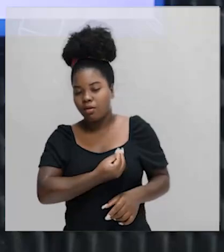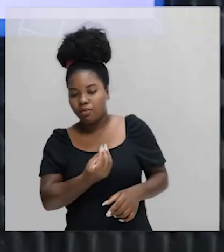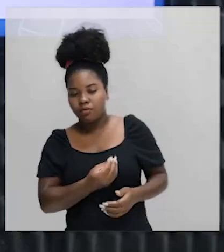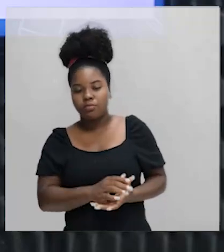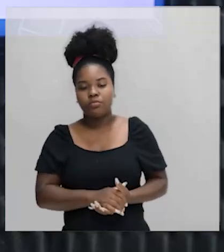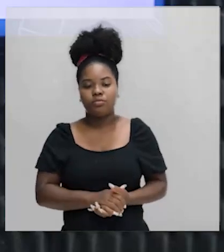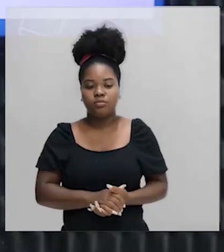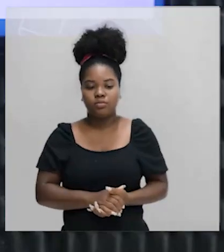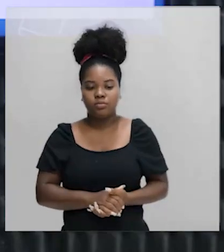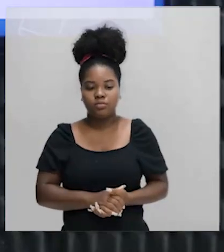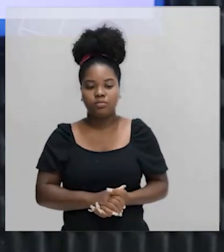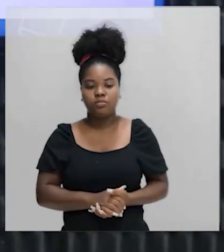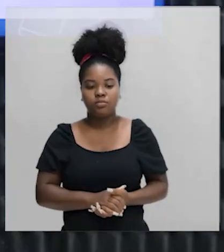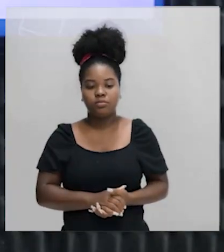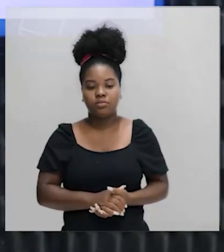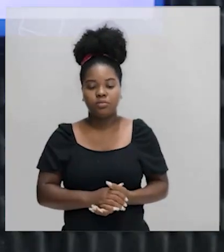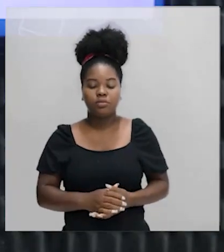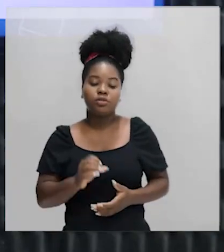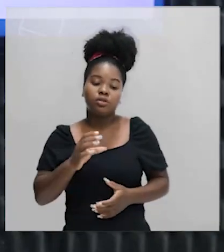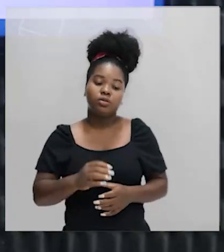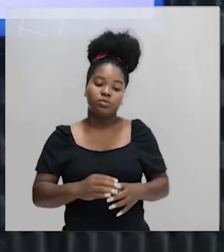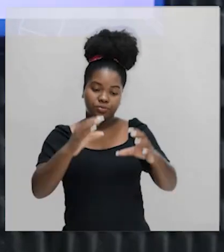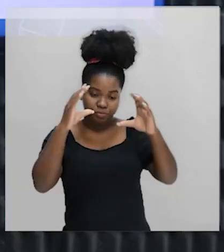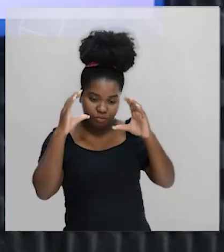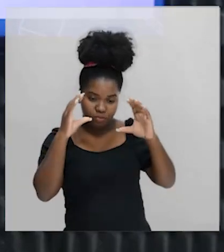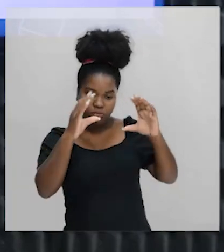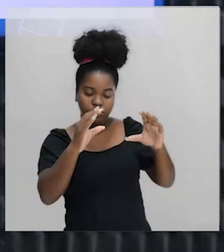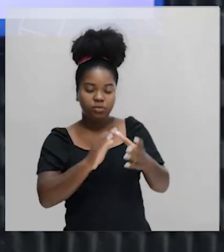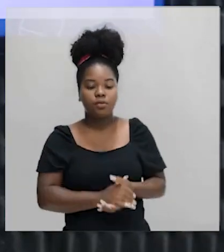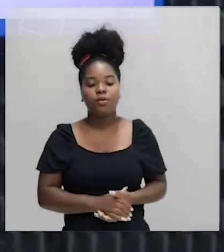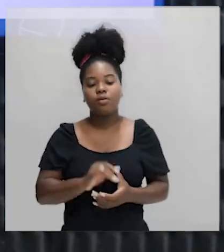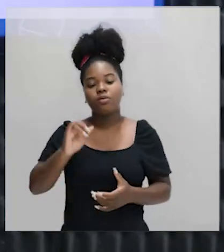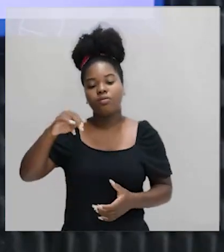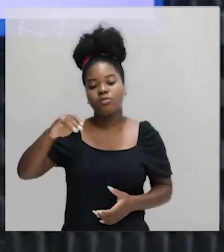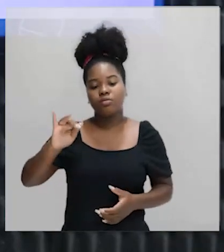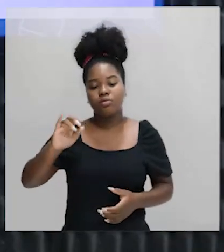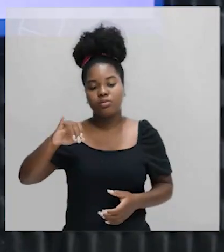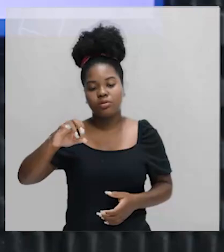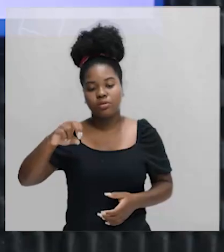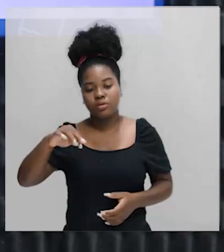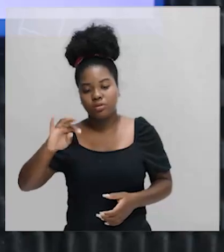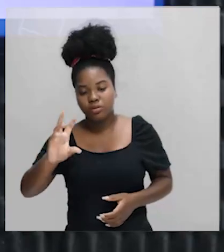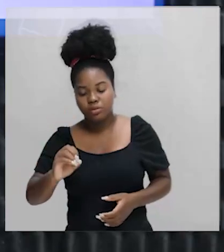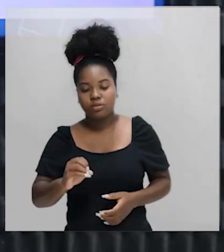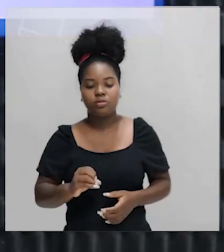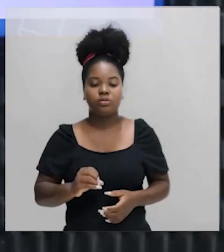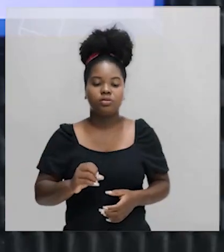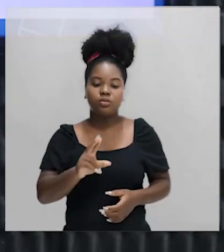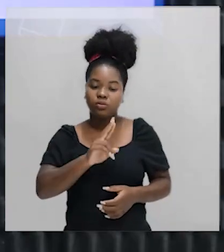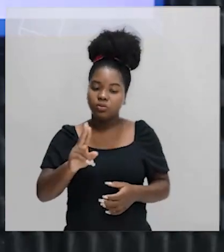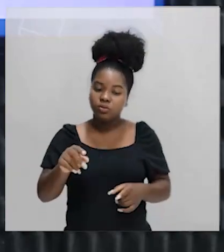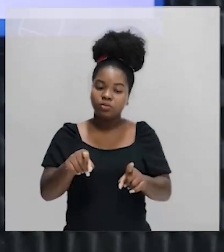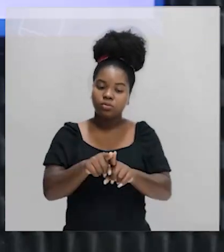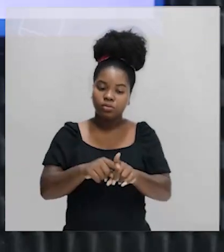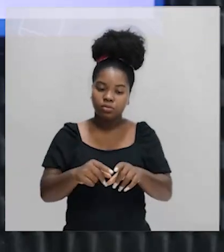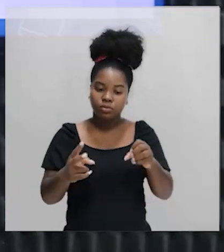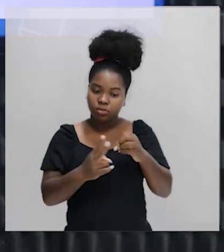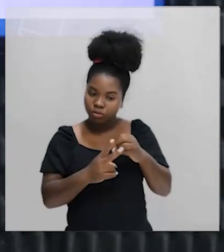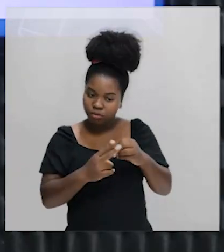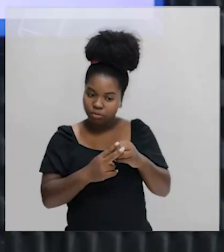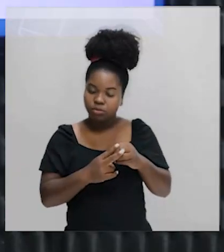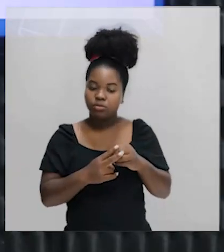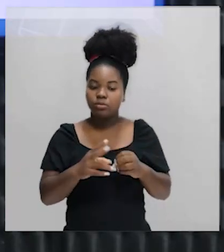é obedecer. Quando falar de infinitivo, vocês vão lembrar logo, é como se fossem também os nomes dos verbos, né?